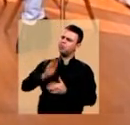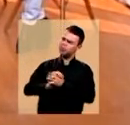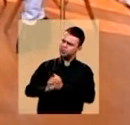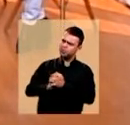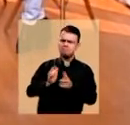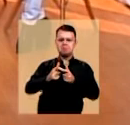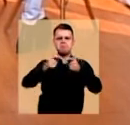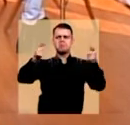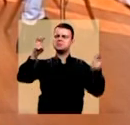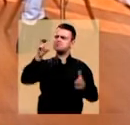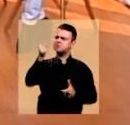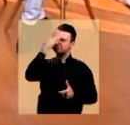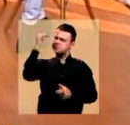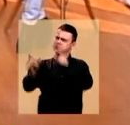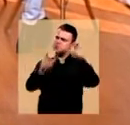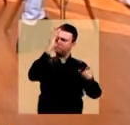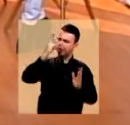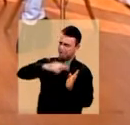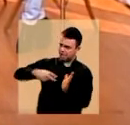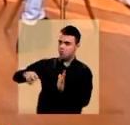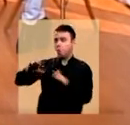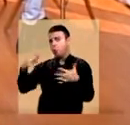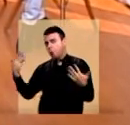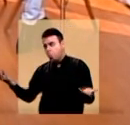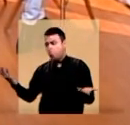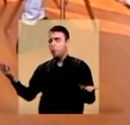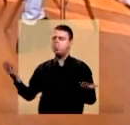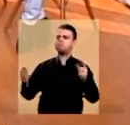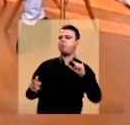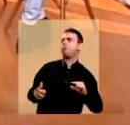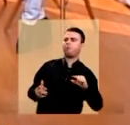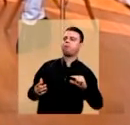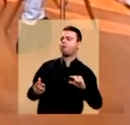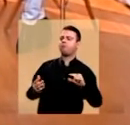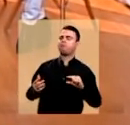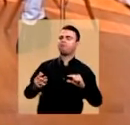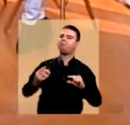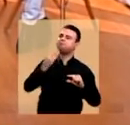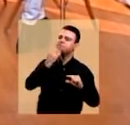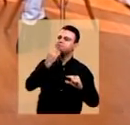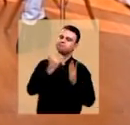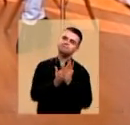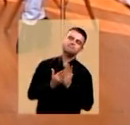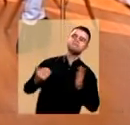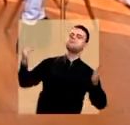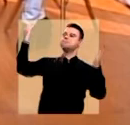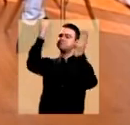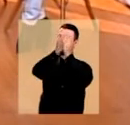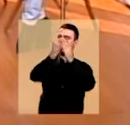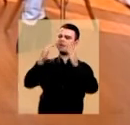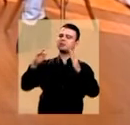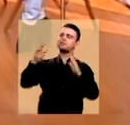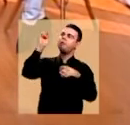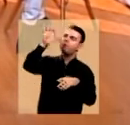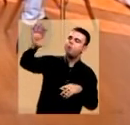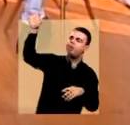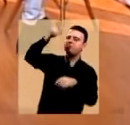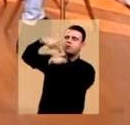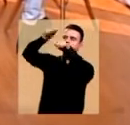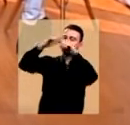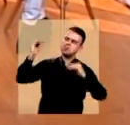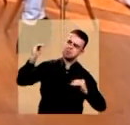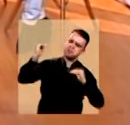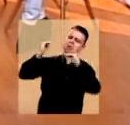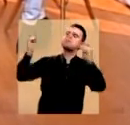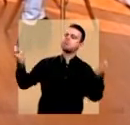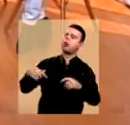número, 56% dos brasileiros se declaram leitores, ou ainda há muito livro a ser lido para a gente chegar aos patamares da Europa